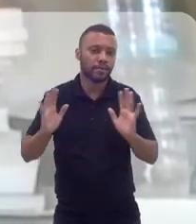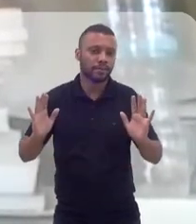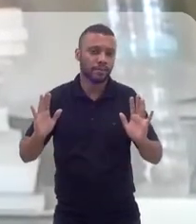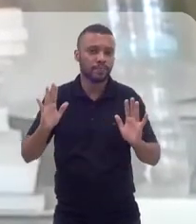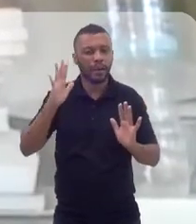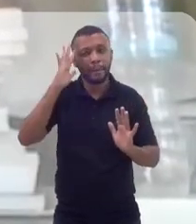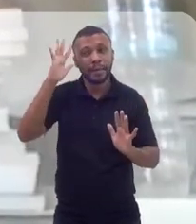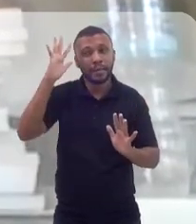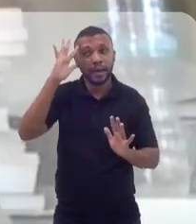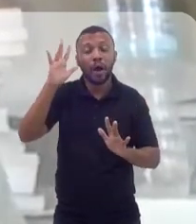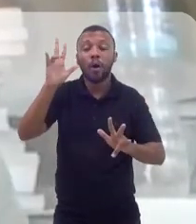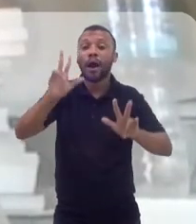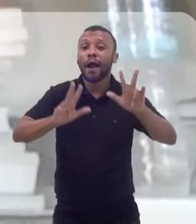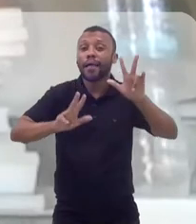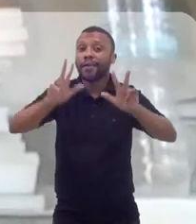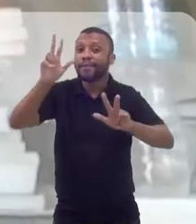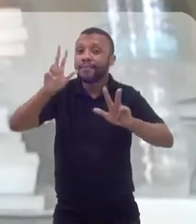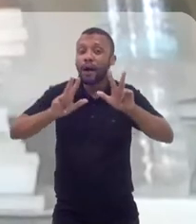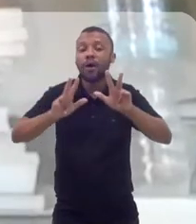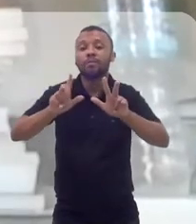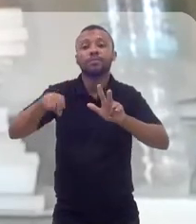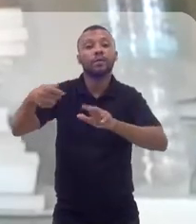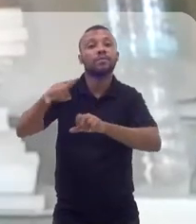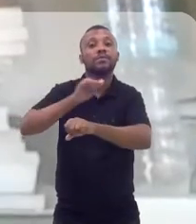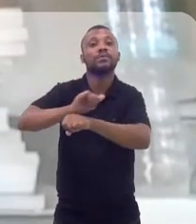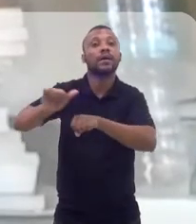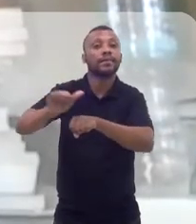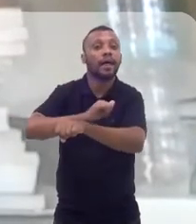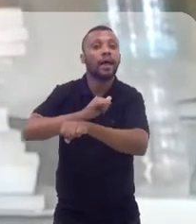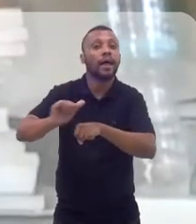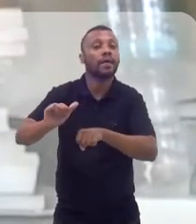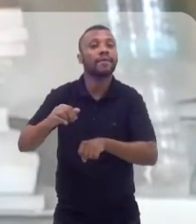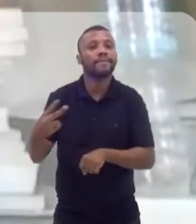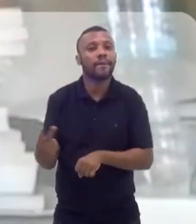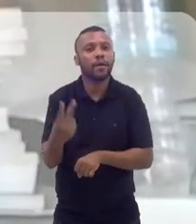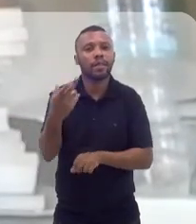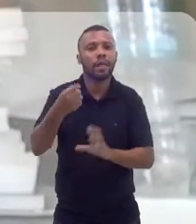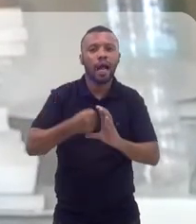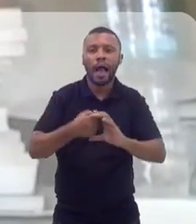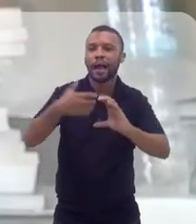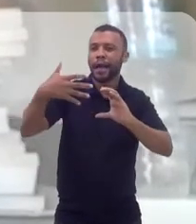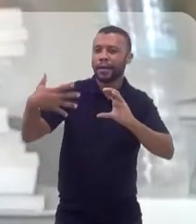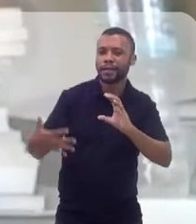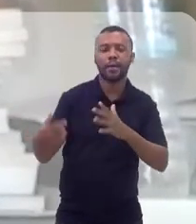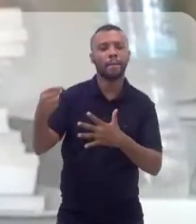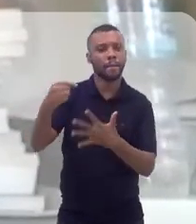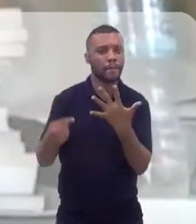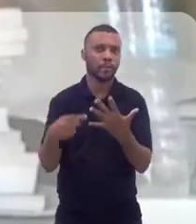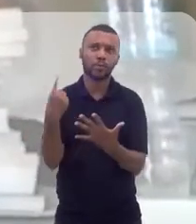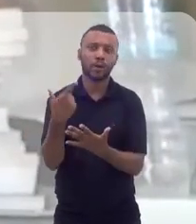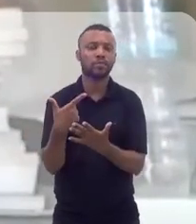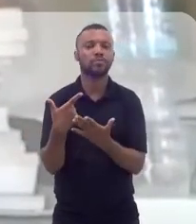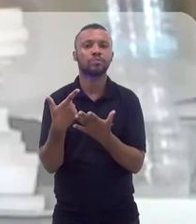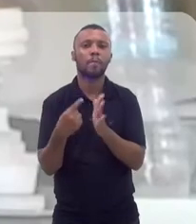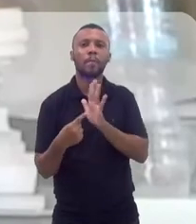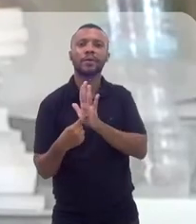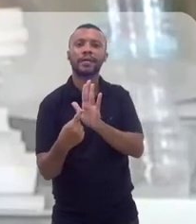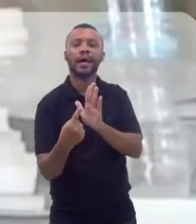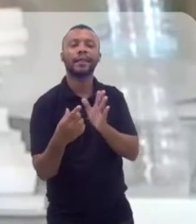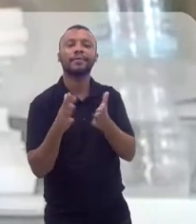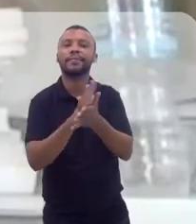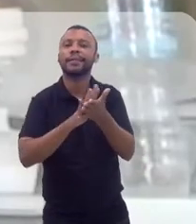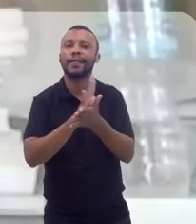que pensar o carnaval como estratégia e valorizando as características, para a gente também não chegar com receitas prontas,